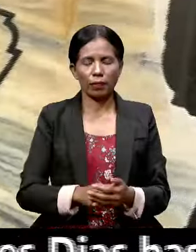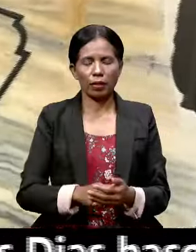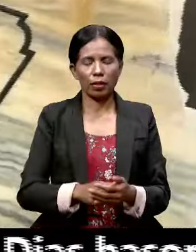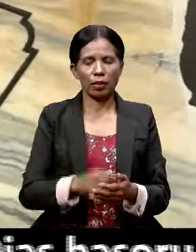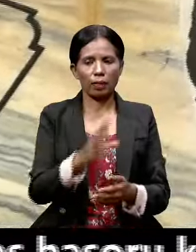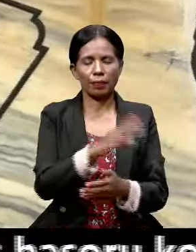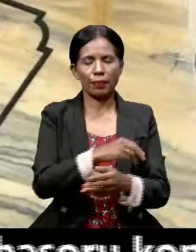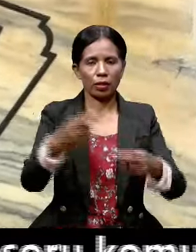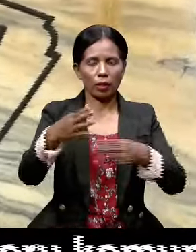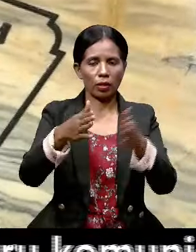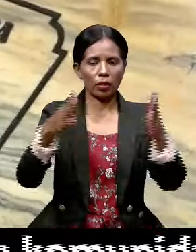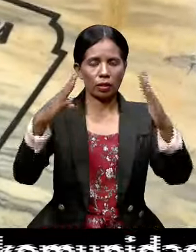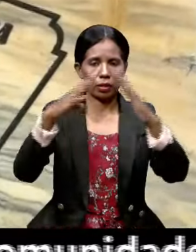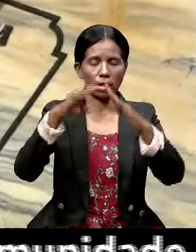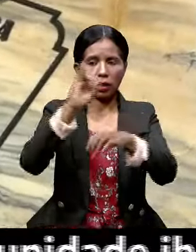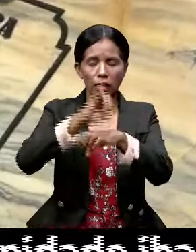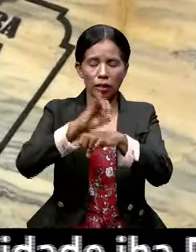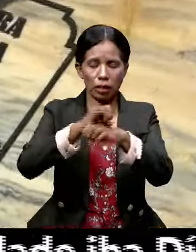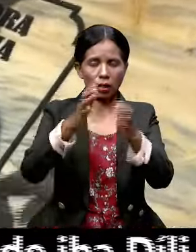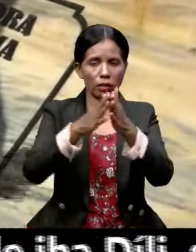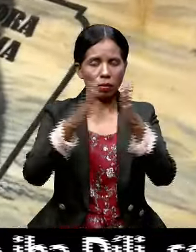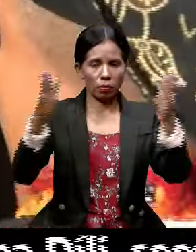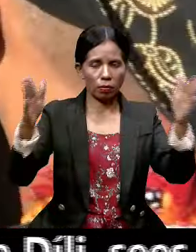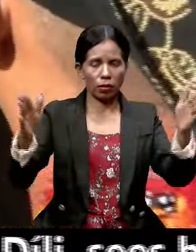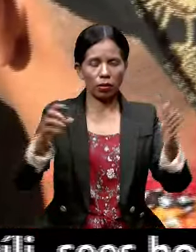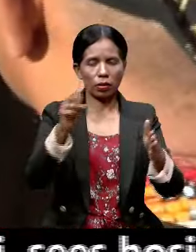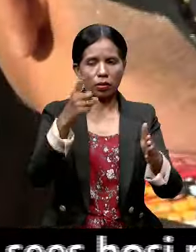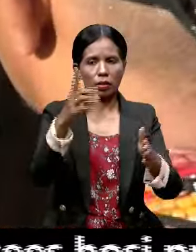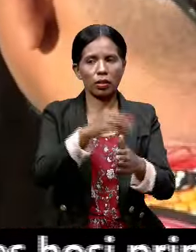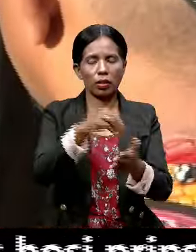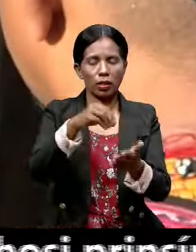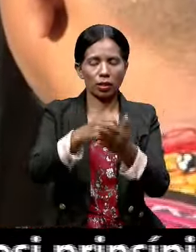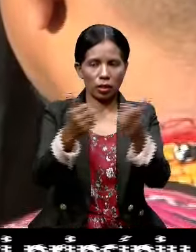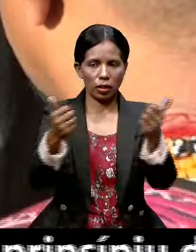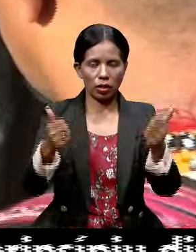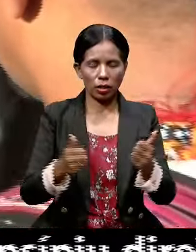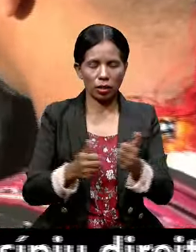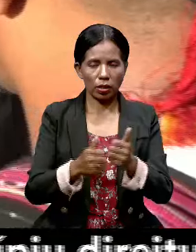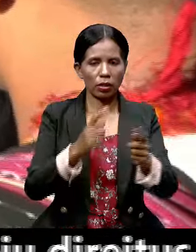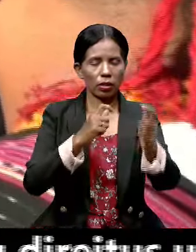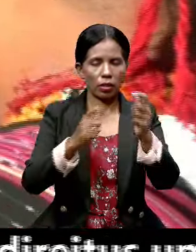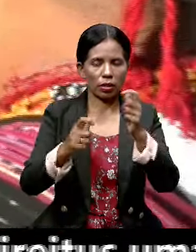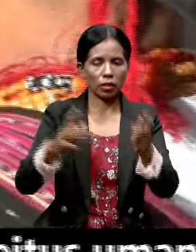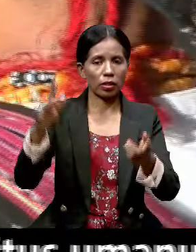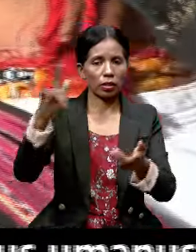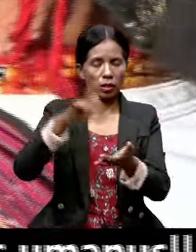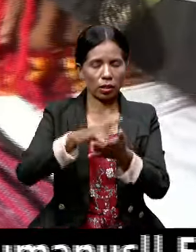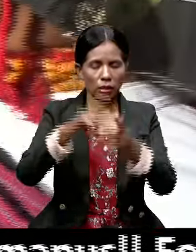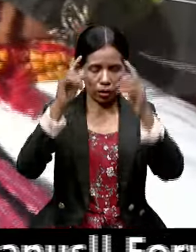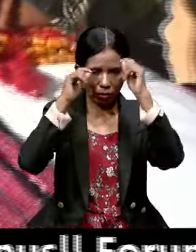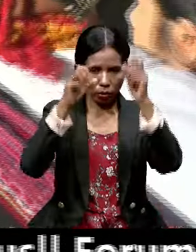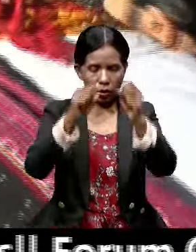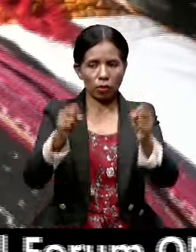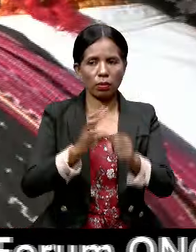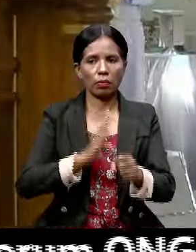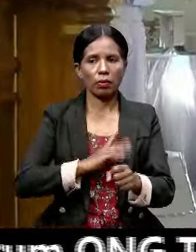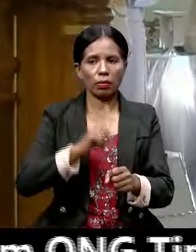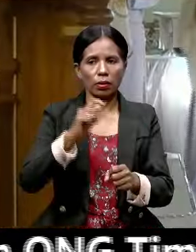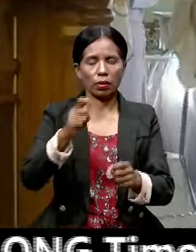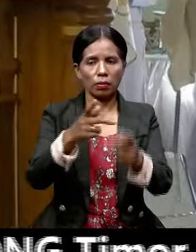honia medida 11 x 22 metro, nebe localiza e aldeia transporte aéreo de Timor, suku bairro Pité,